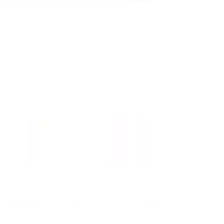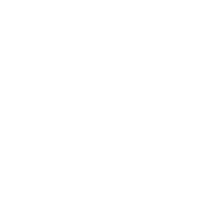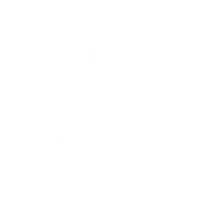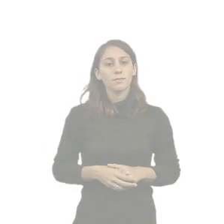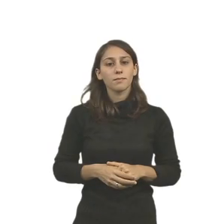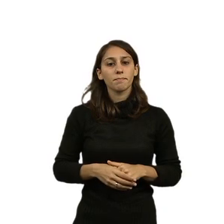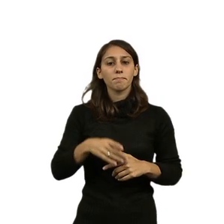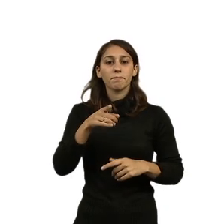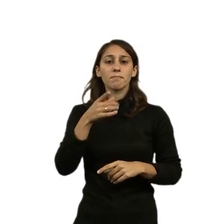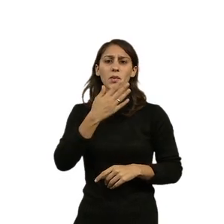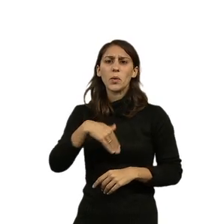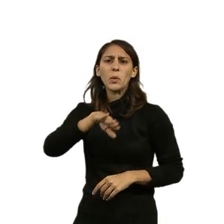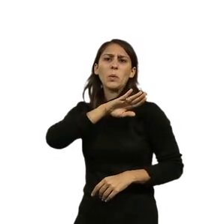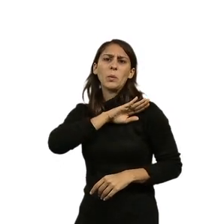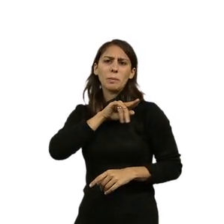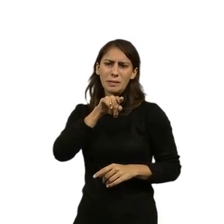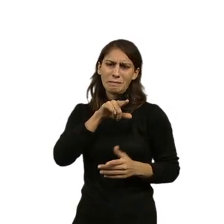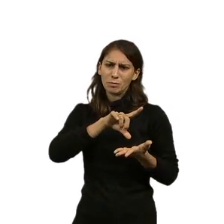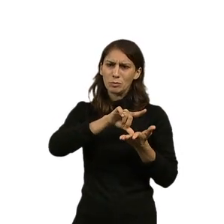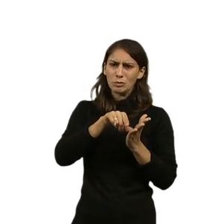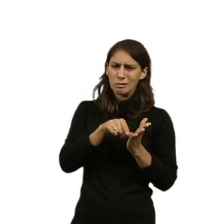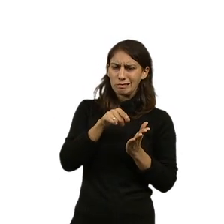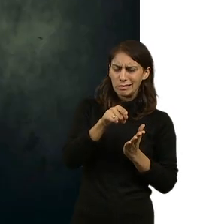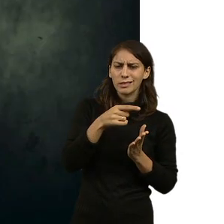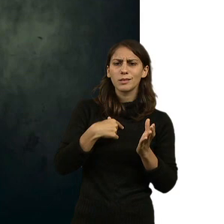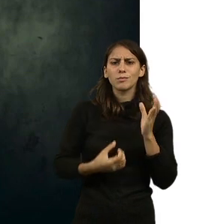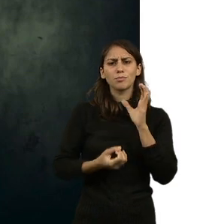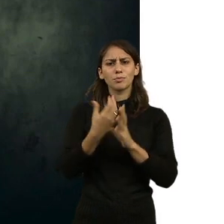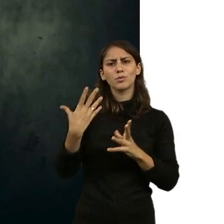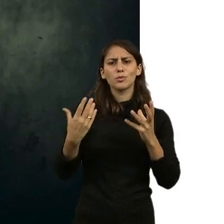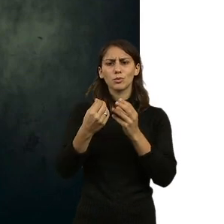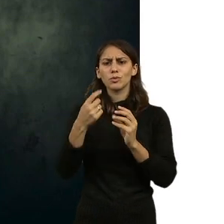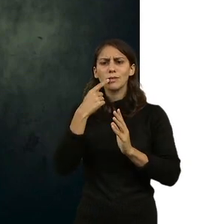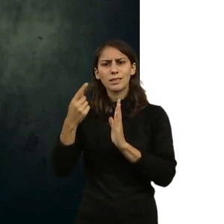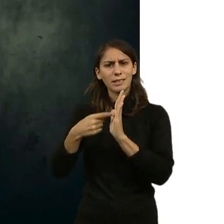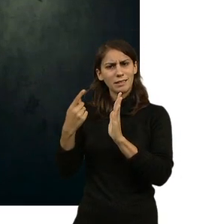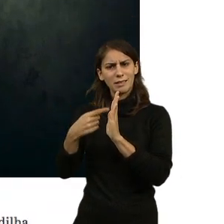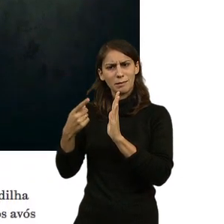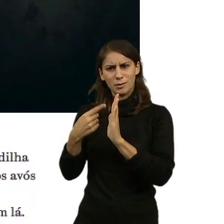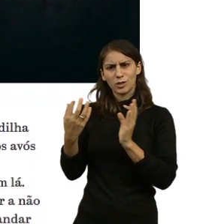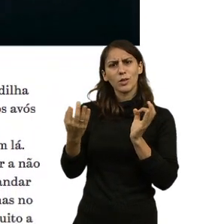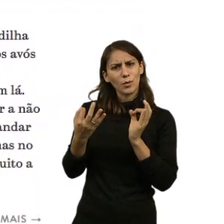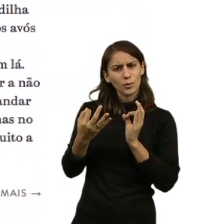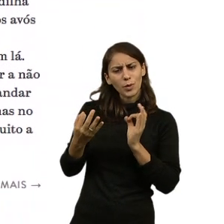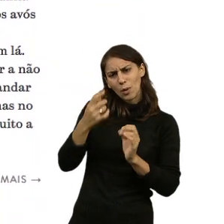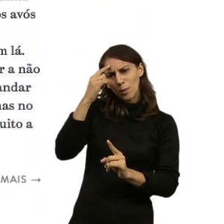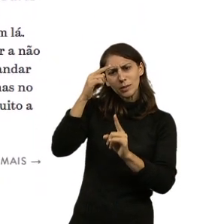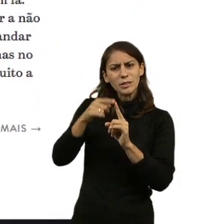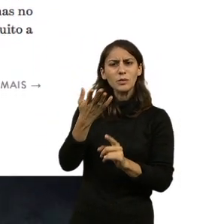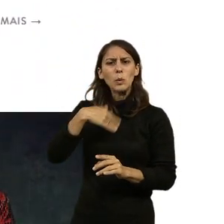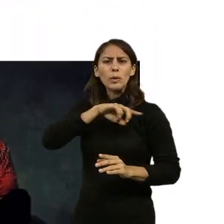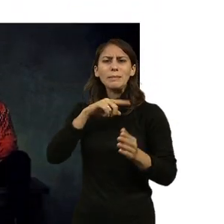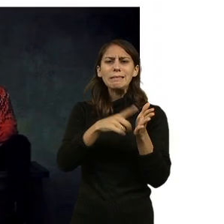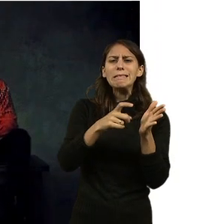Coimbra Out Loud criei-o em parceria com a revista Coletiva. Pretendia retratar artistas ligados à cidade de